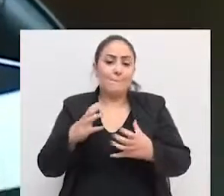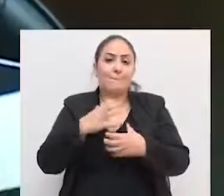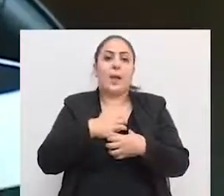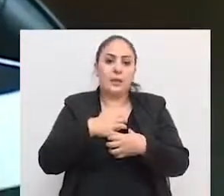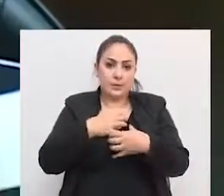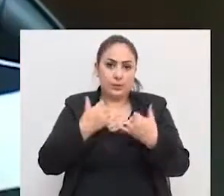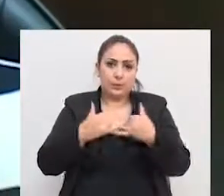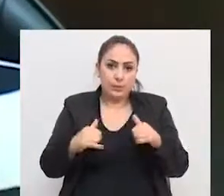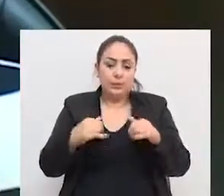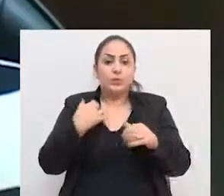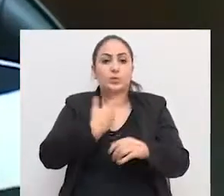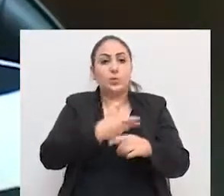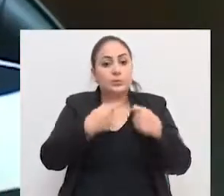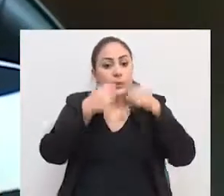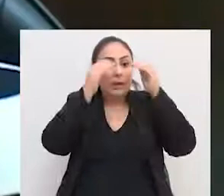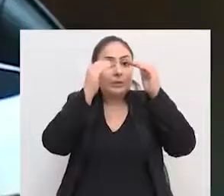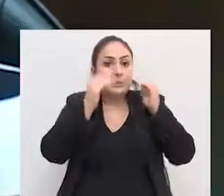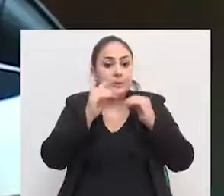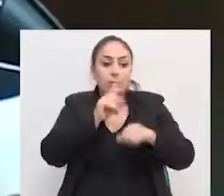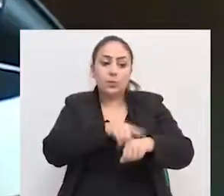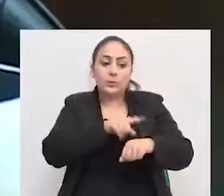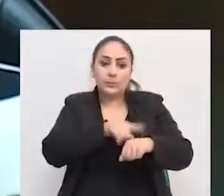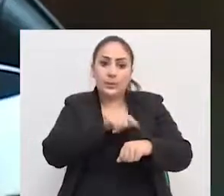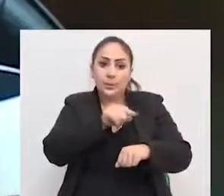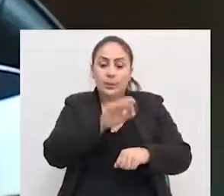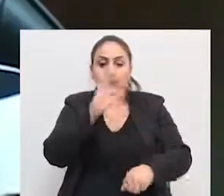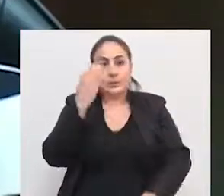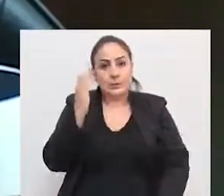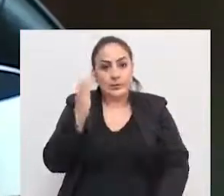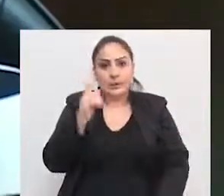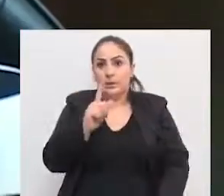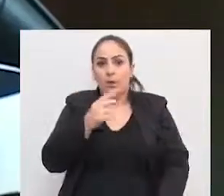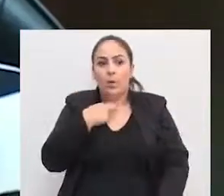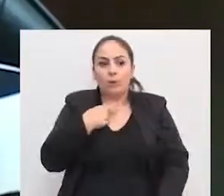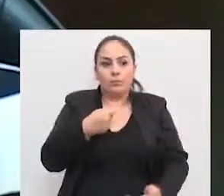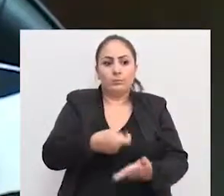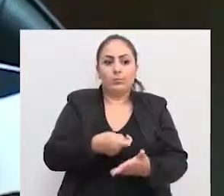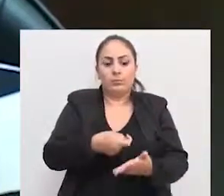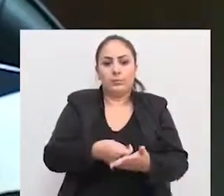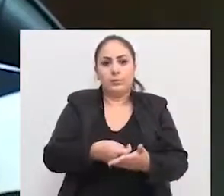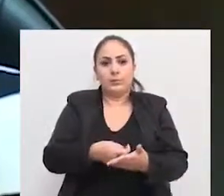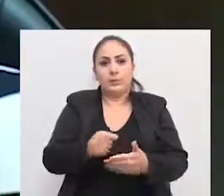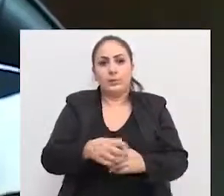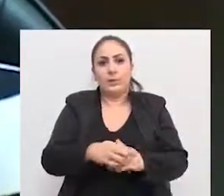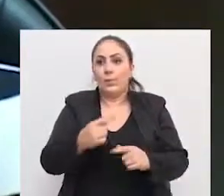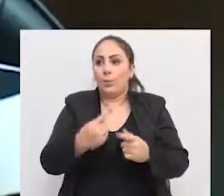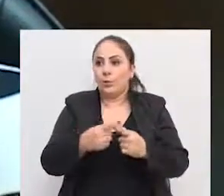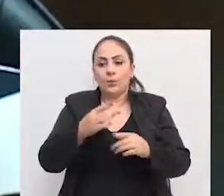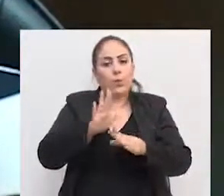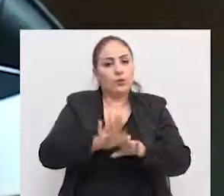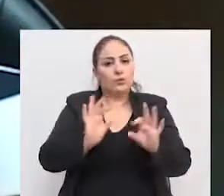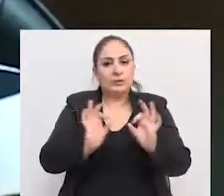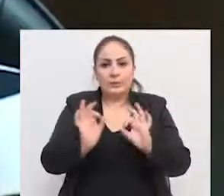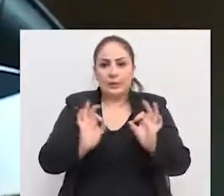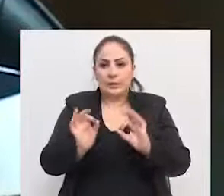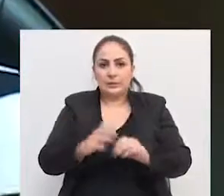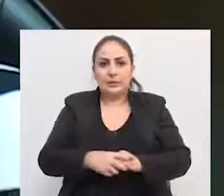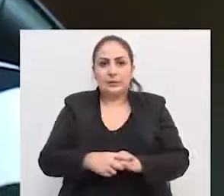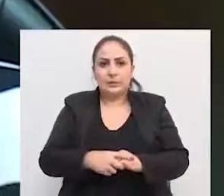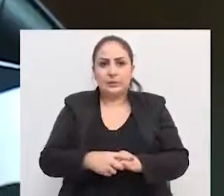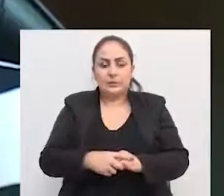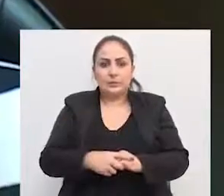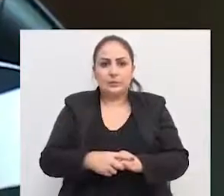sofrer um impacto. A gente precisa respeitar o tempo da ciência, não apressar, porque não ajuda,